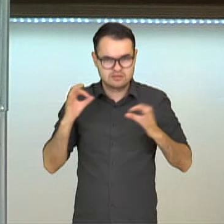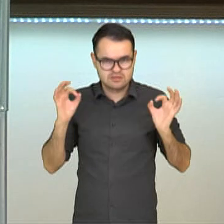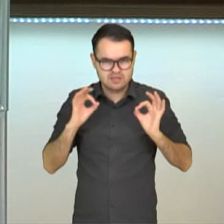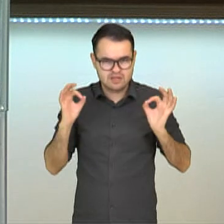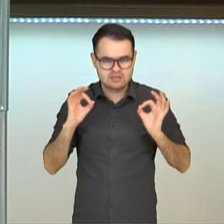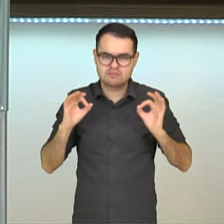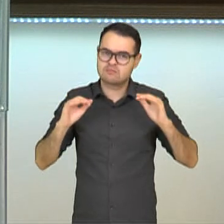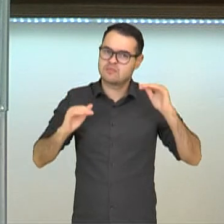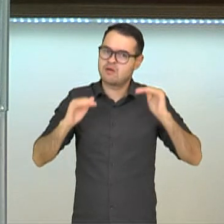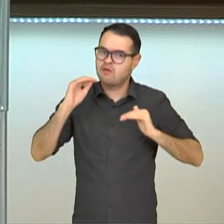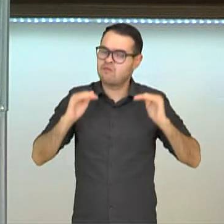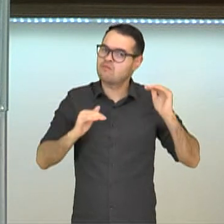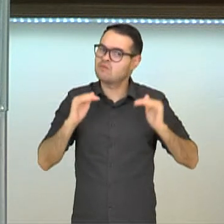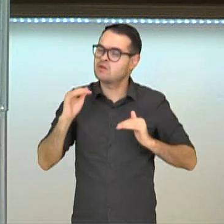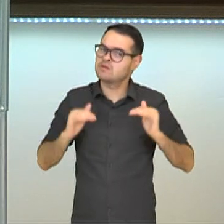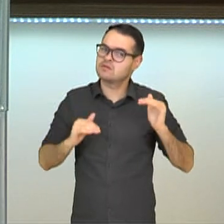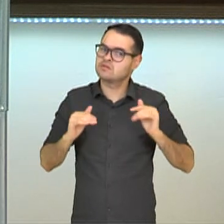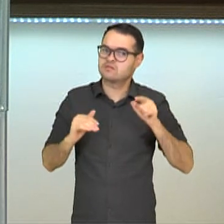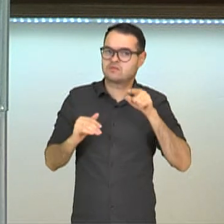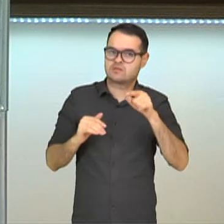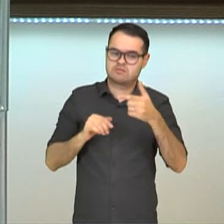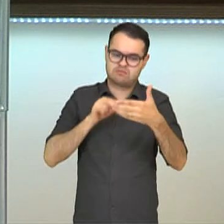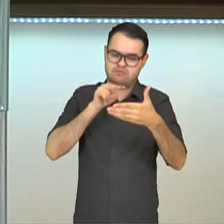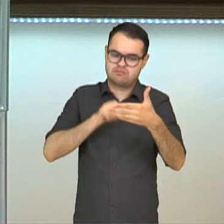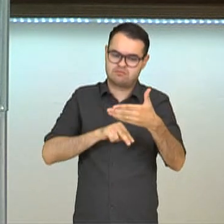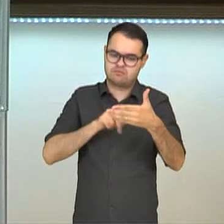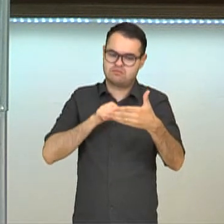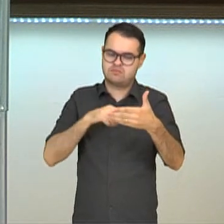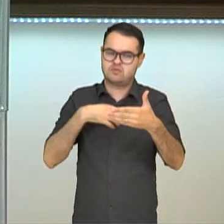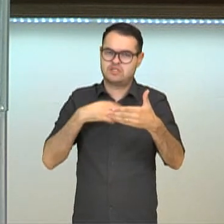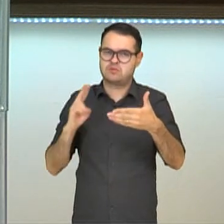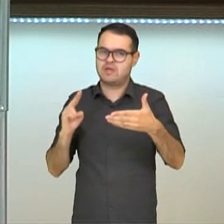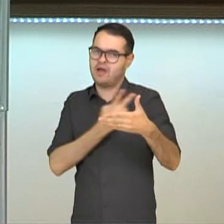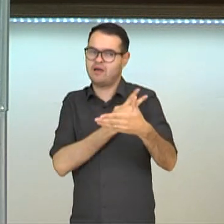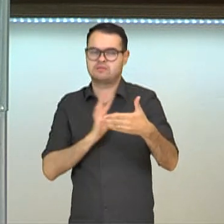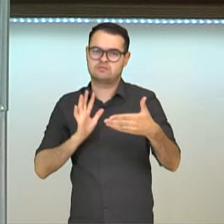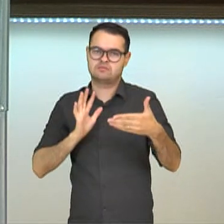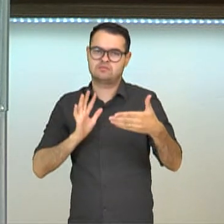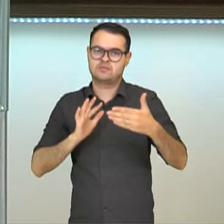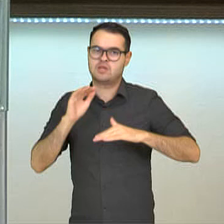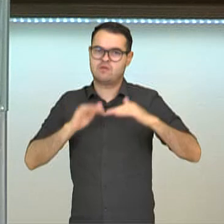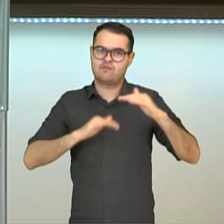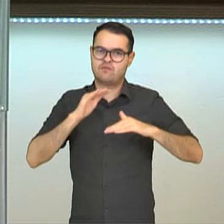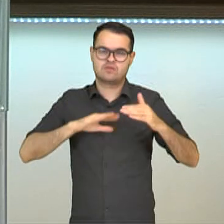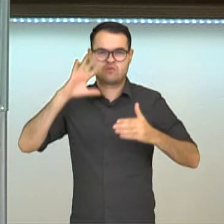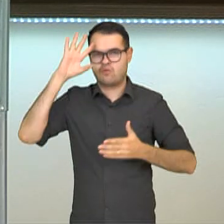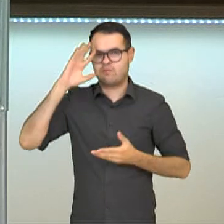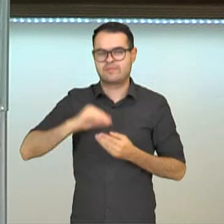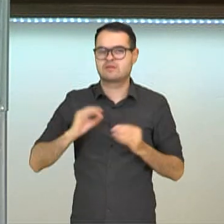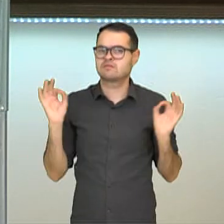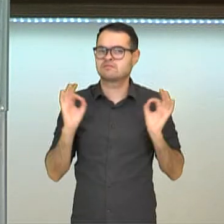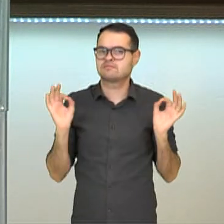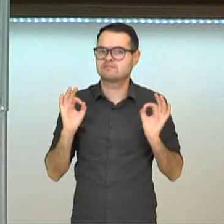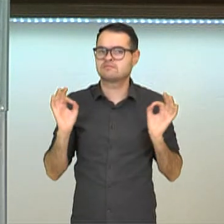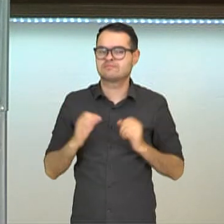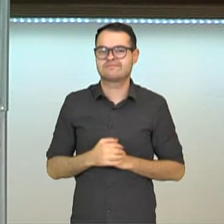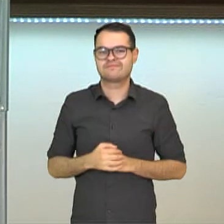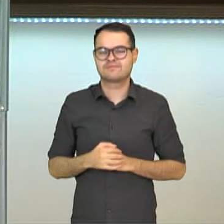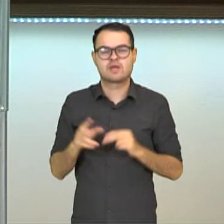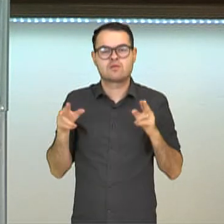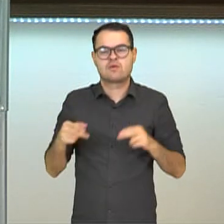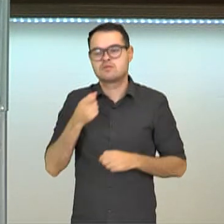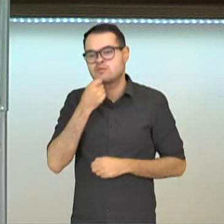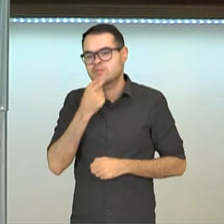nada, talvez você esteja lendo a poesia de um jeito errado. Talvez você não esteja compreendendo. Assim como na